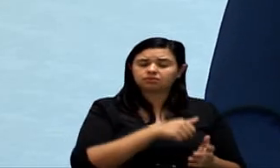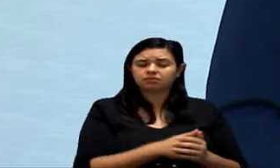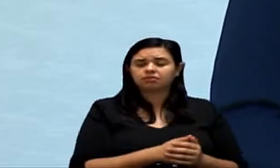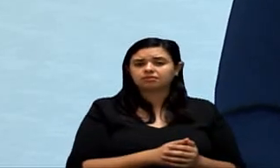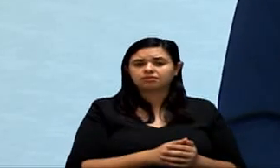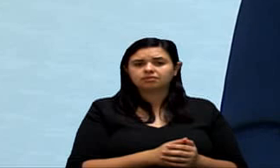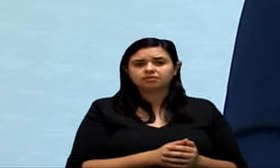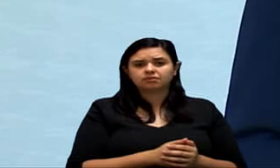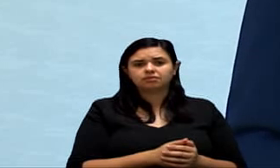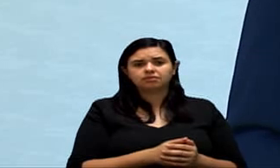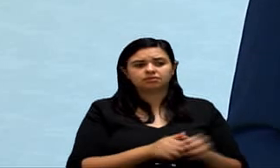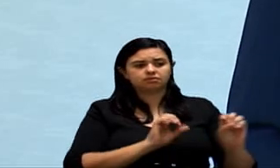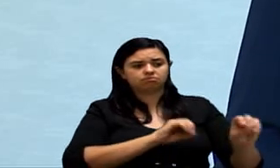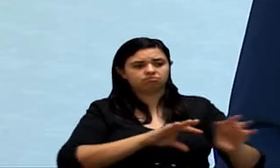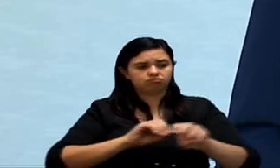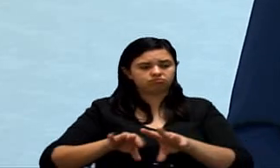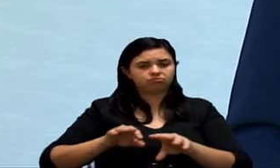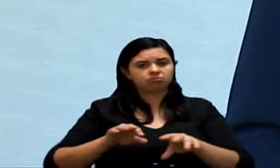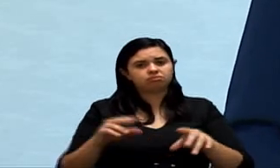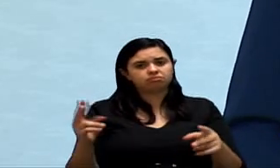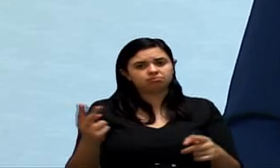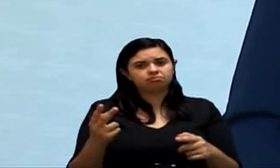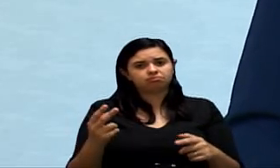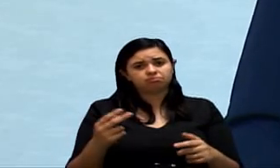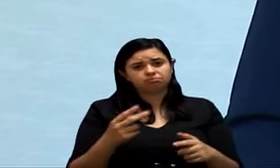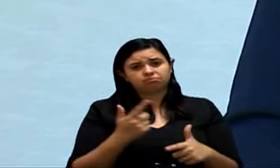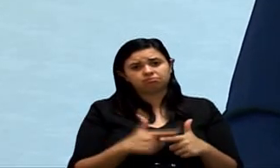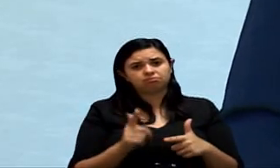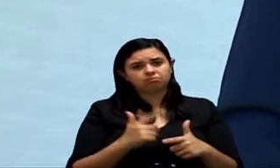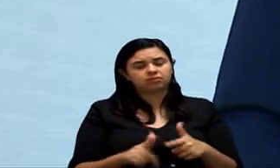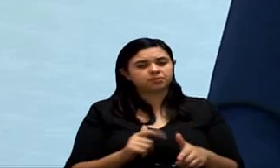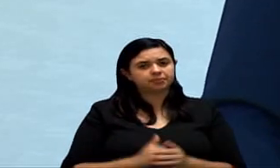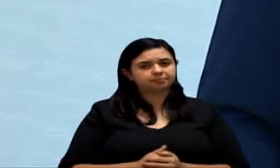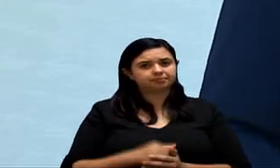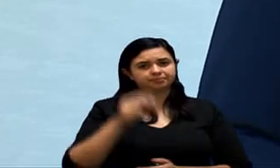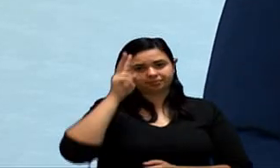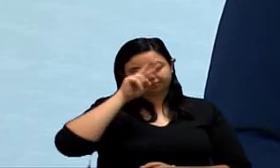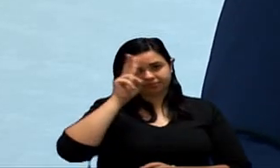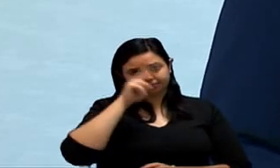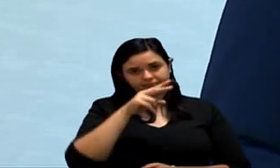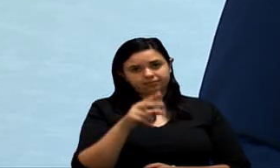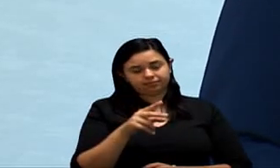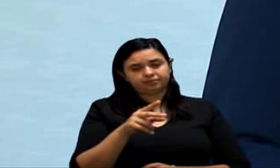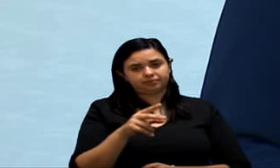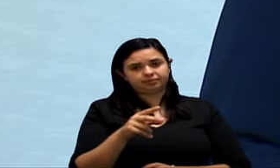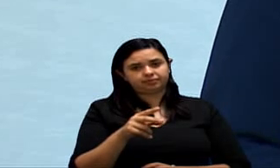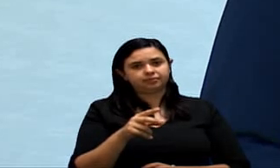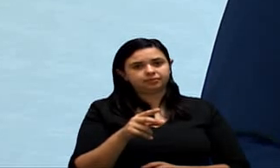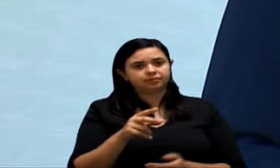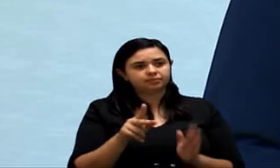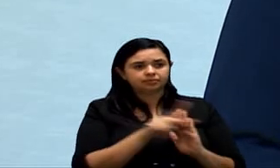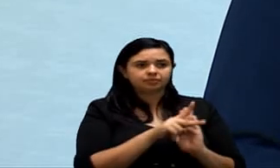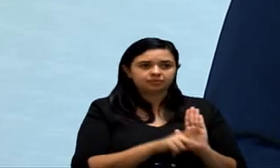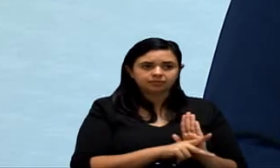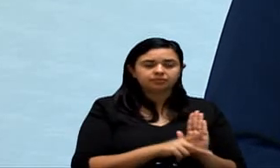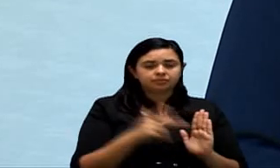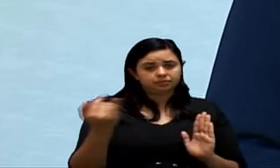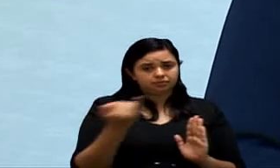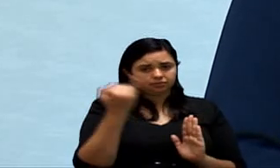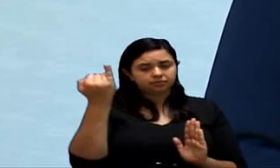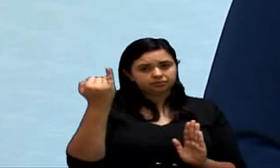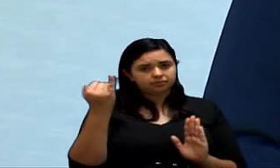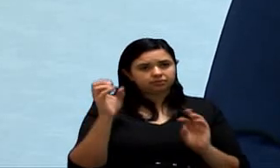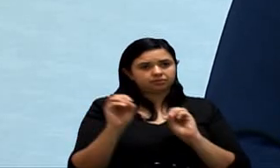Porque a gente tem que lembrar que esse projeto, ele tem a questão da transparência, combater a corrupção, tudo, mas também é